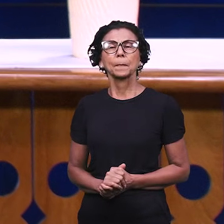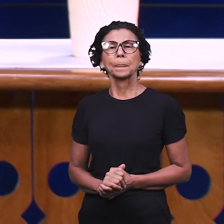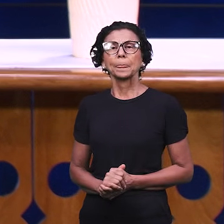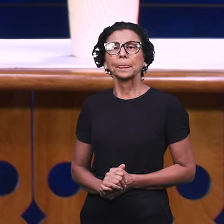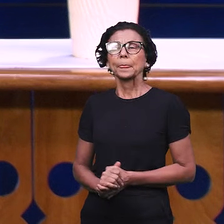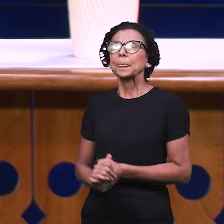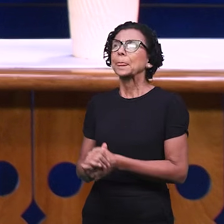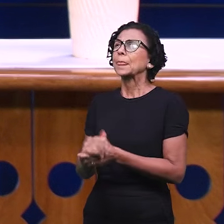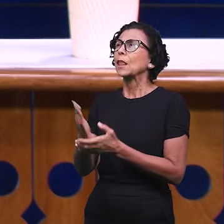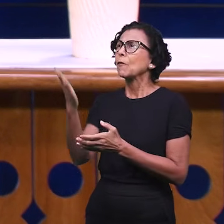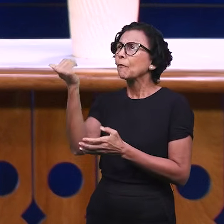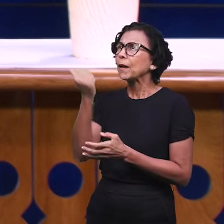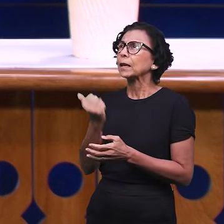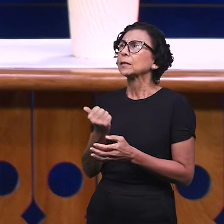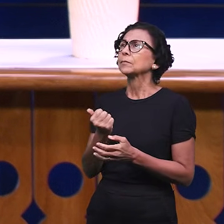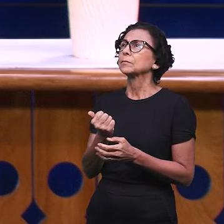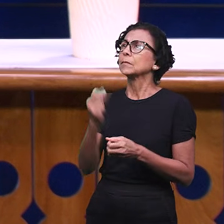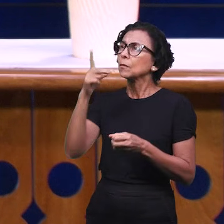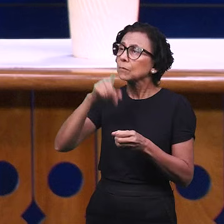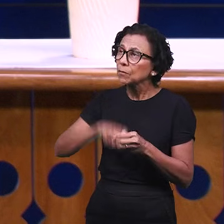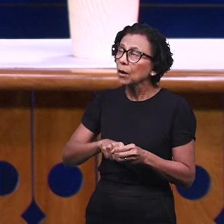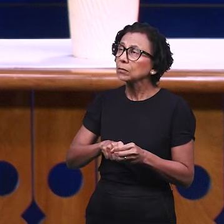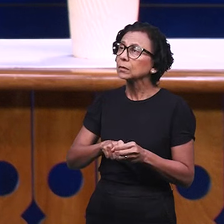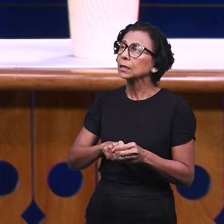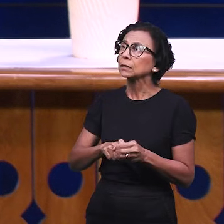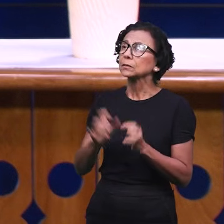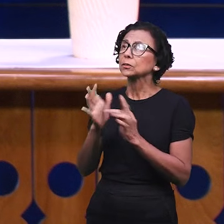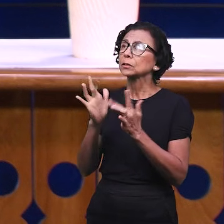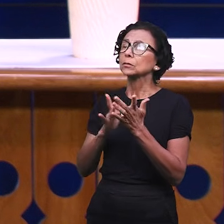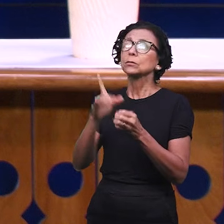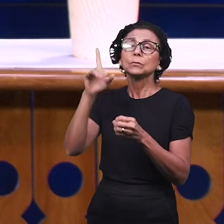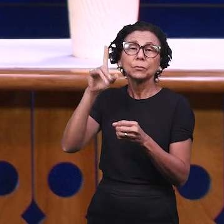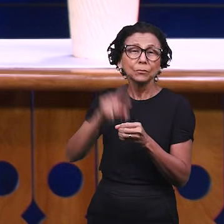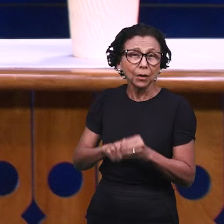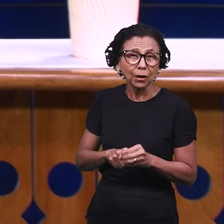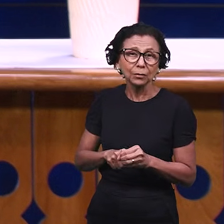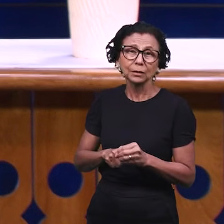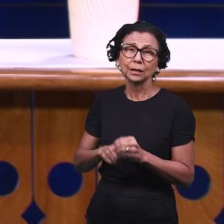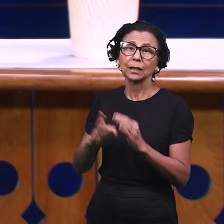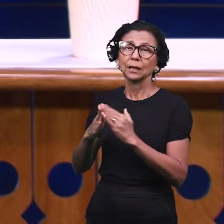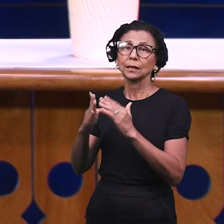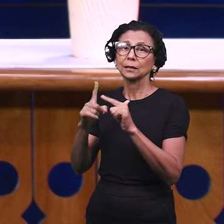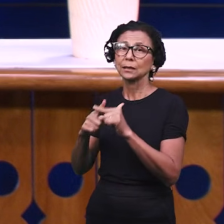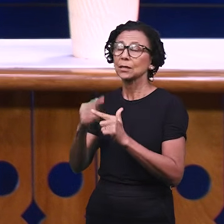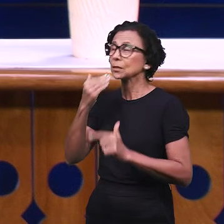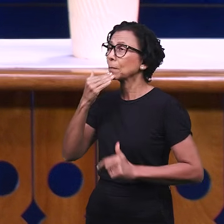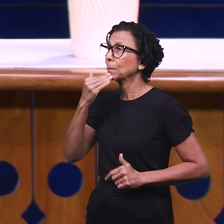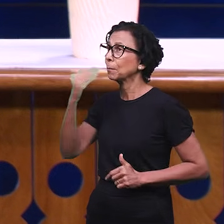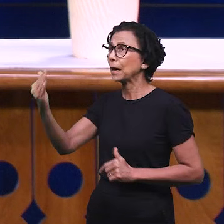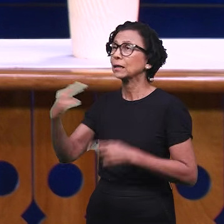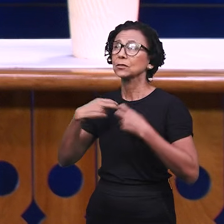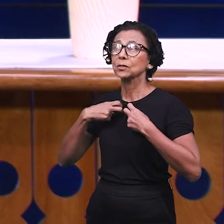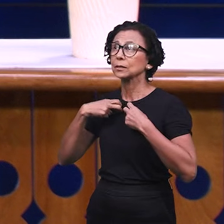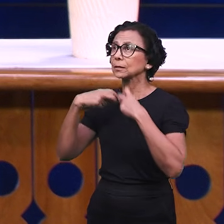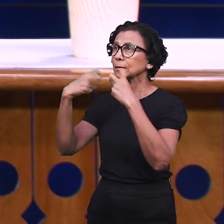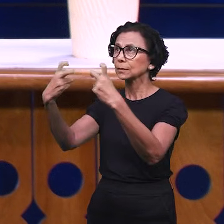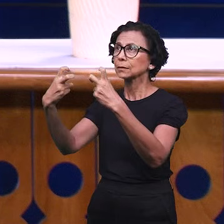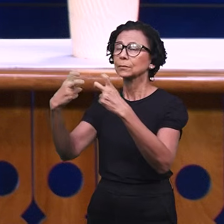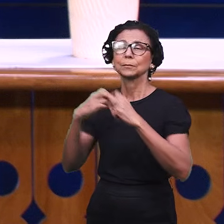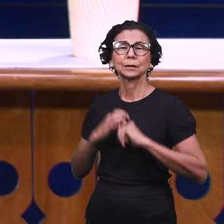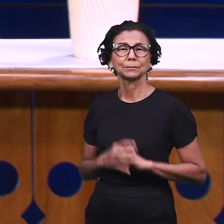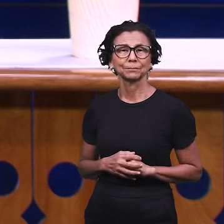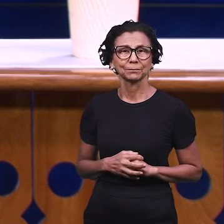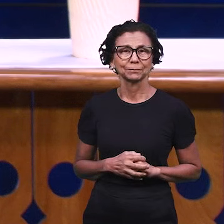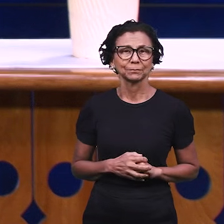o vem da igreja clamando pela vinda de Jesus. Porque o desejo da igreja nessa